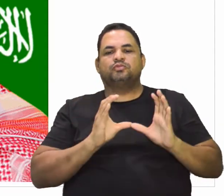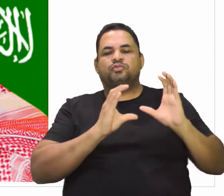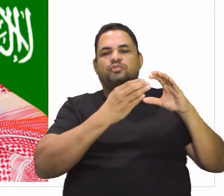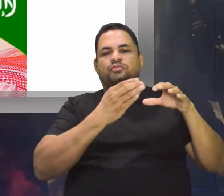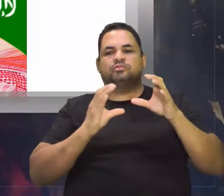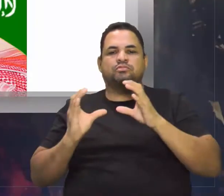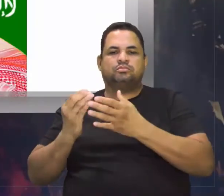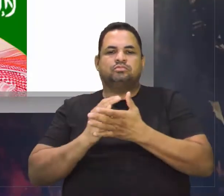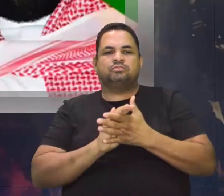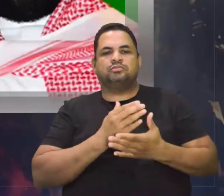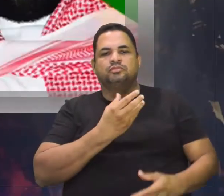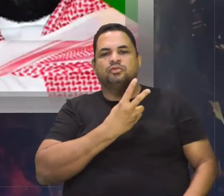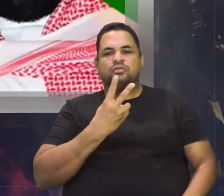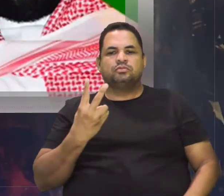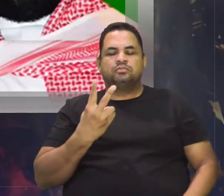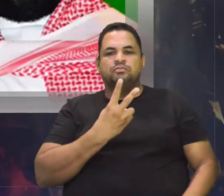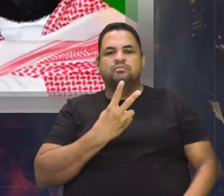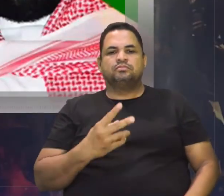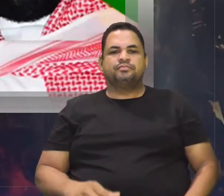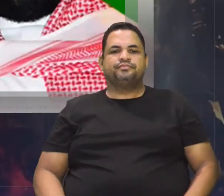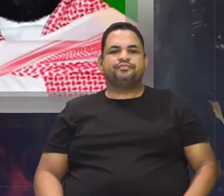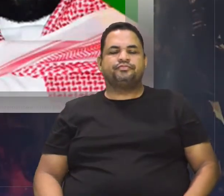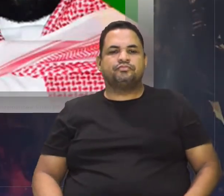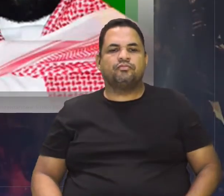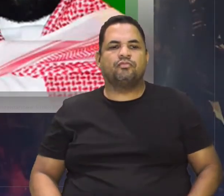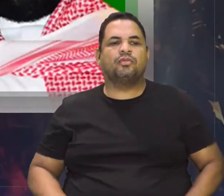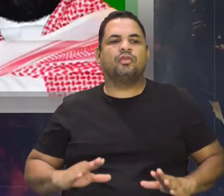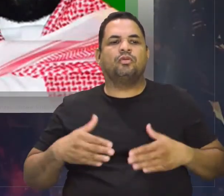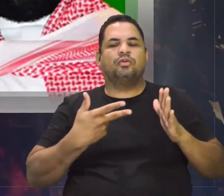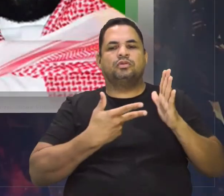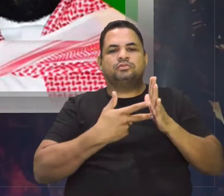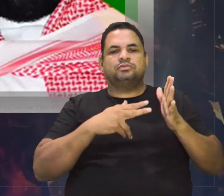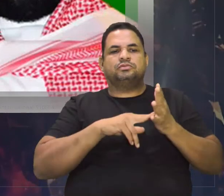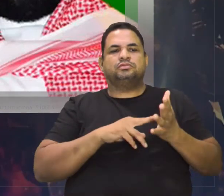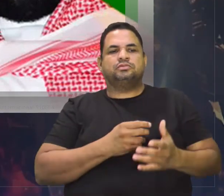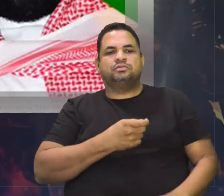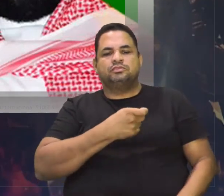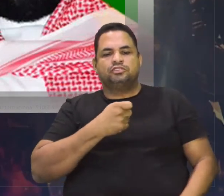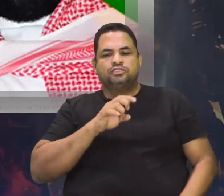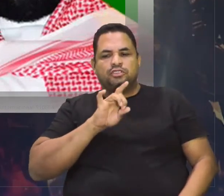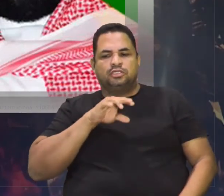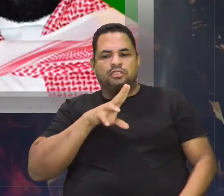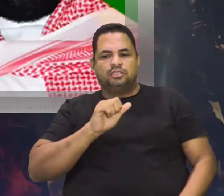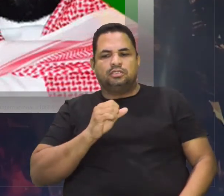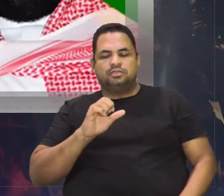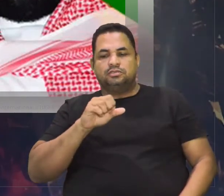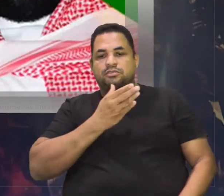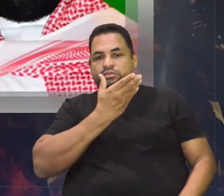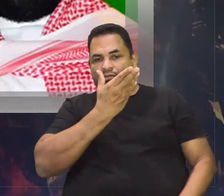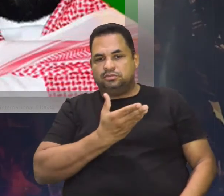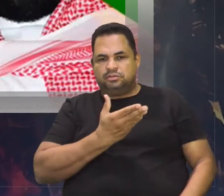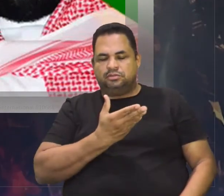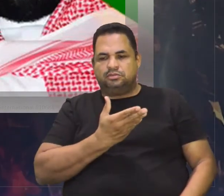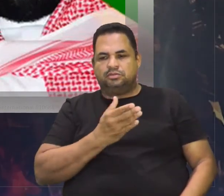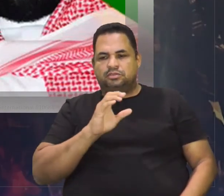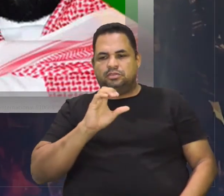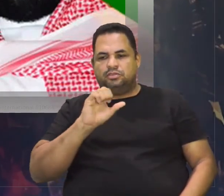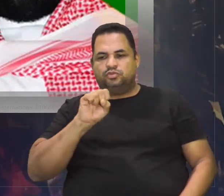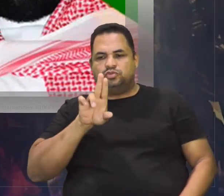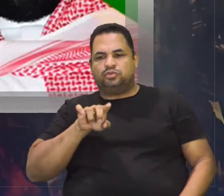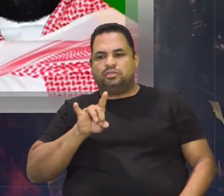e sunitas. Professor, o que são os xiitas e o que são os sunitas? Aqui,